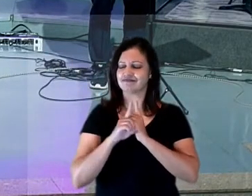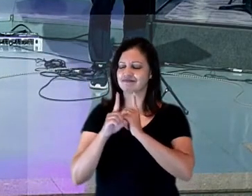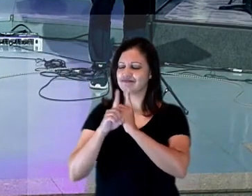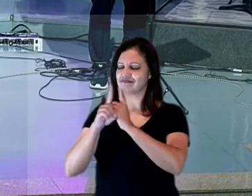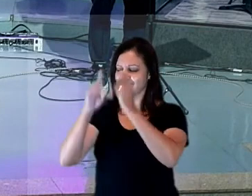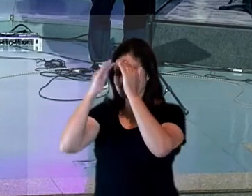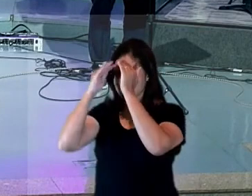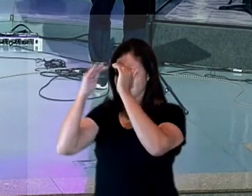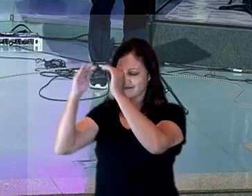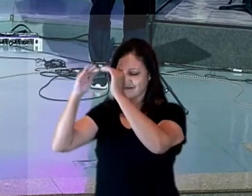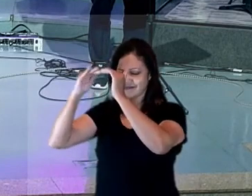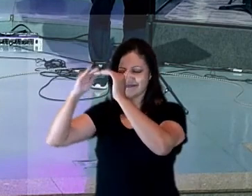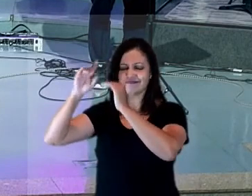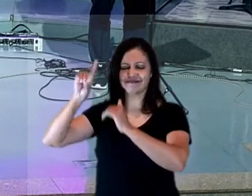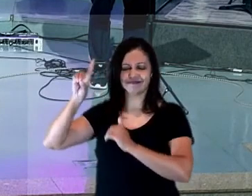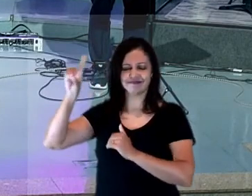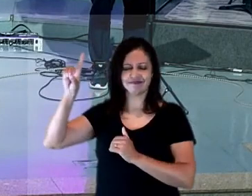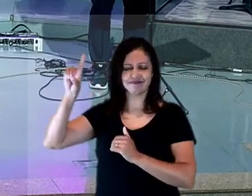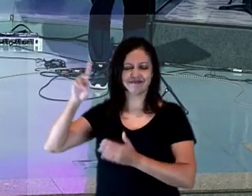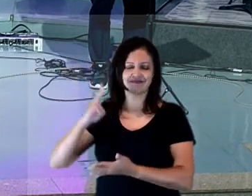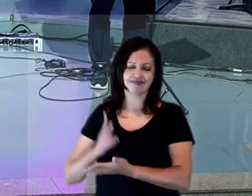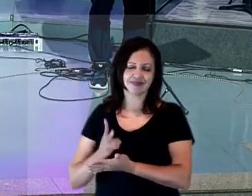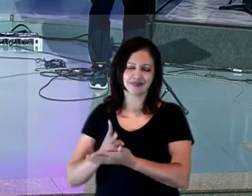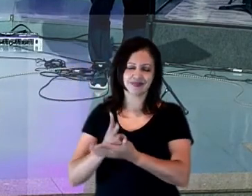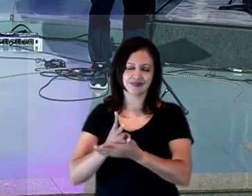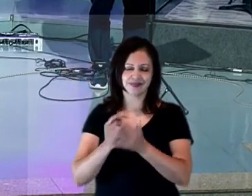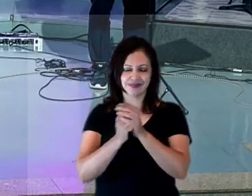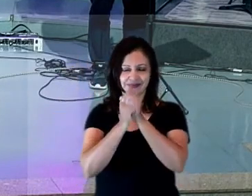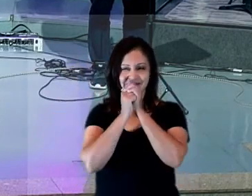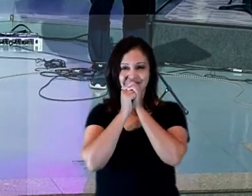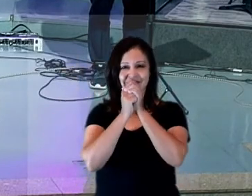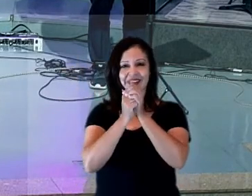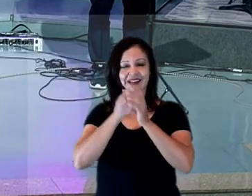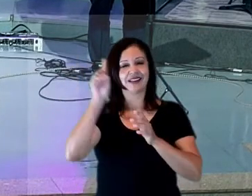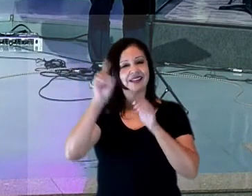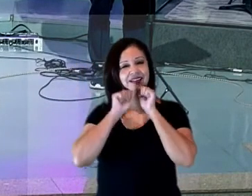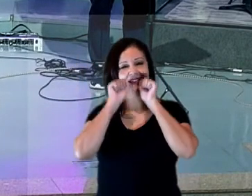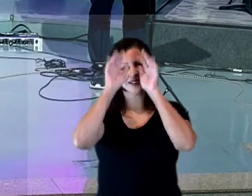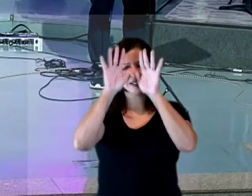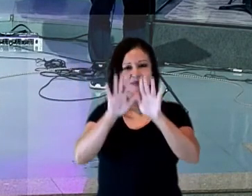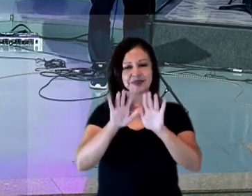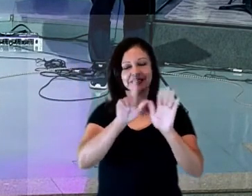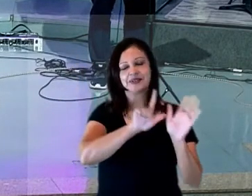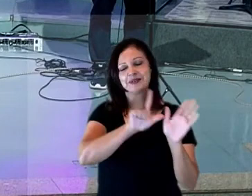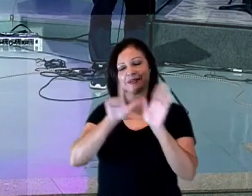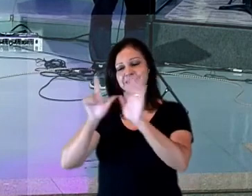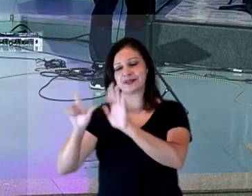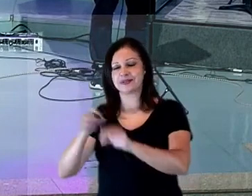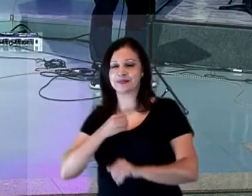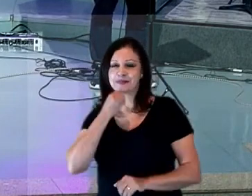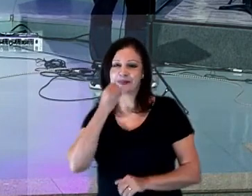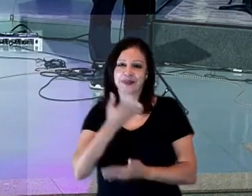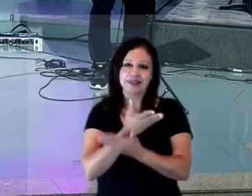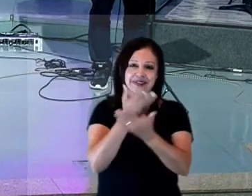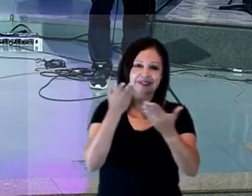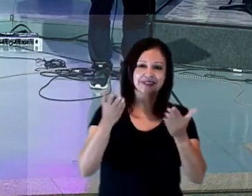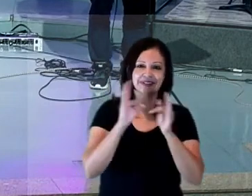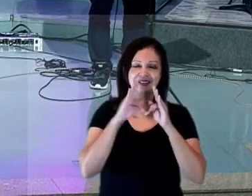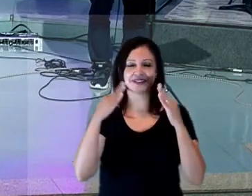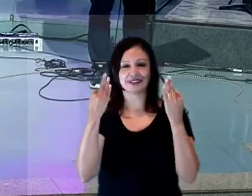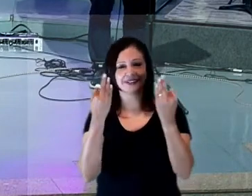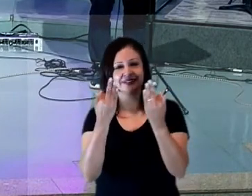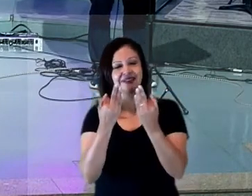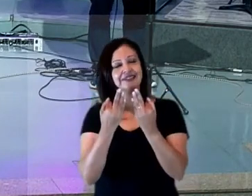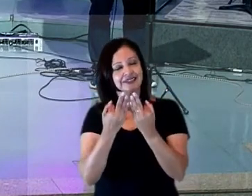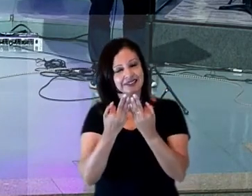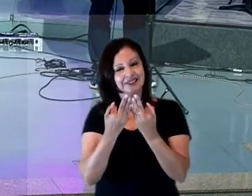Senhor Jesus, hoje e para todos sempre. Amém. Que Deus abençoe, uma semana abençoada a você, a sua família e a